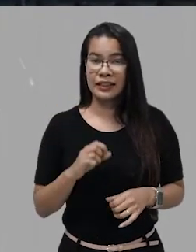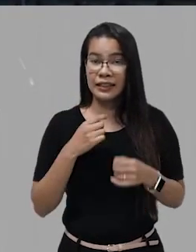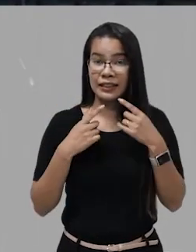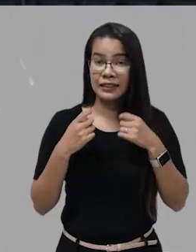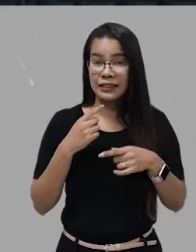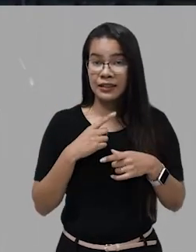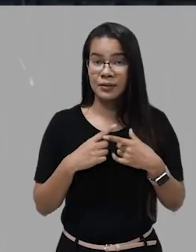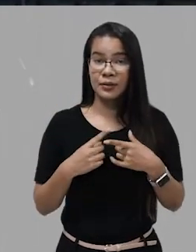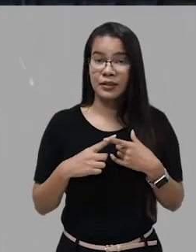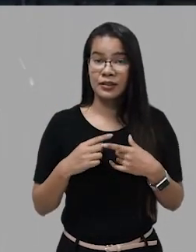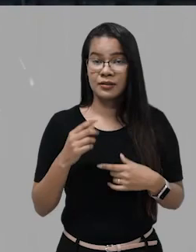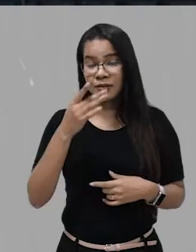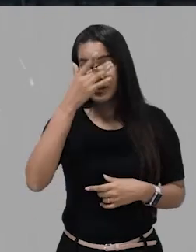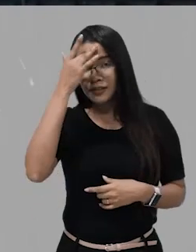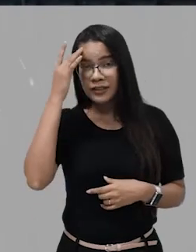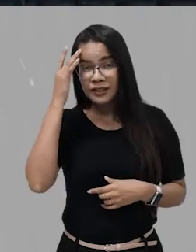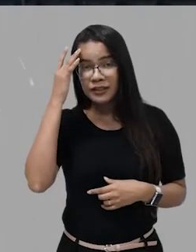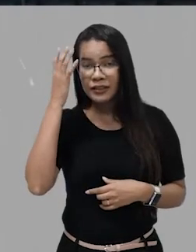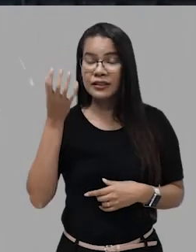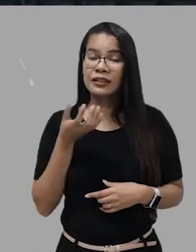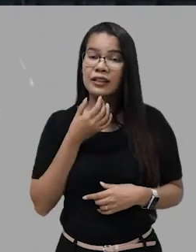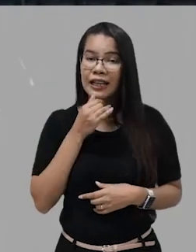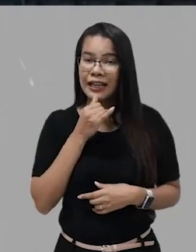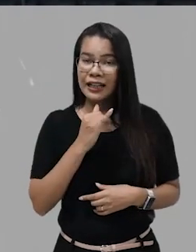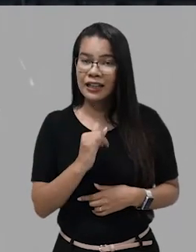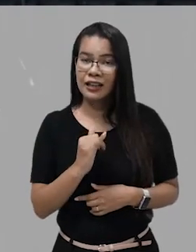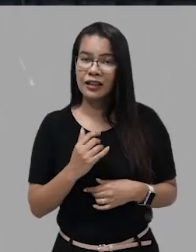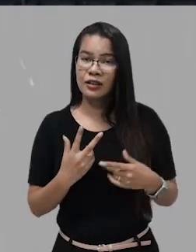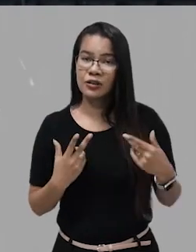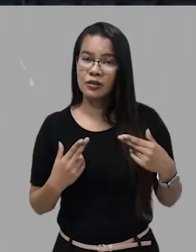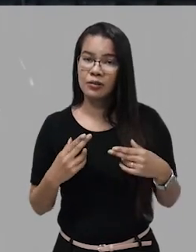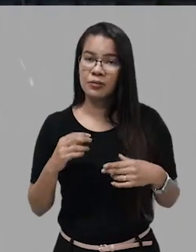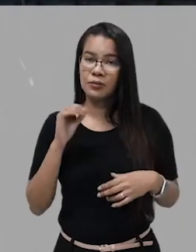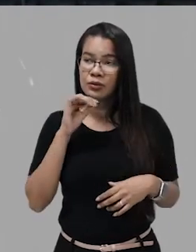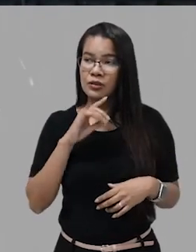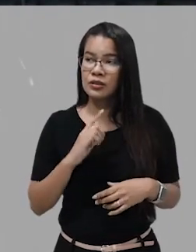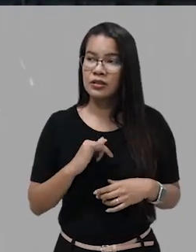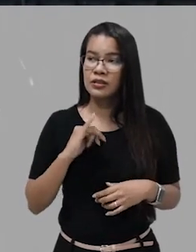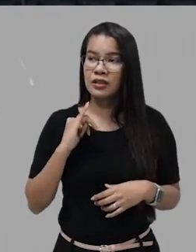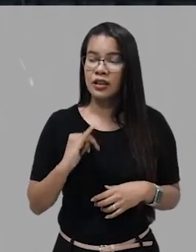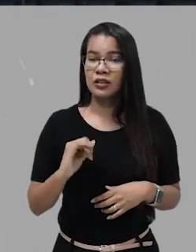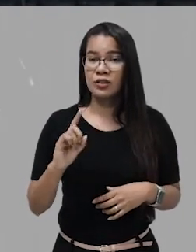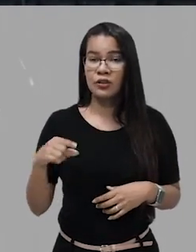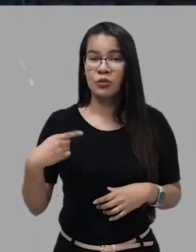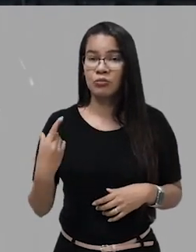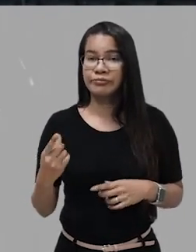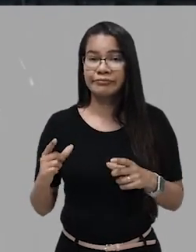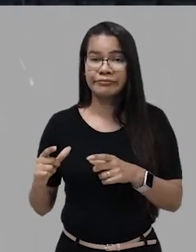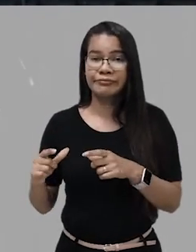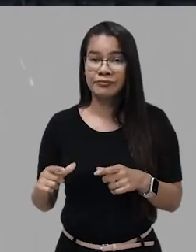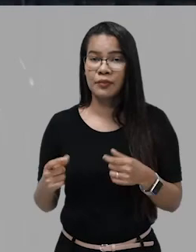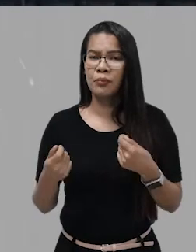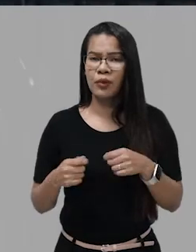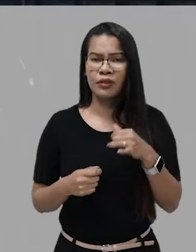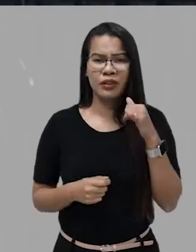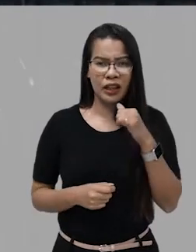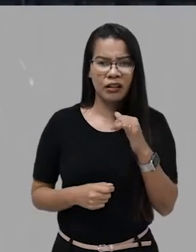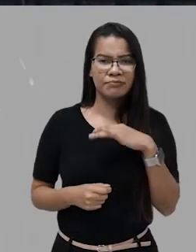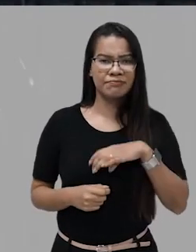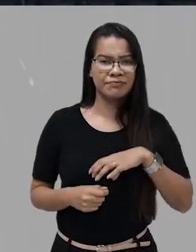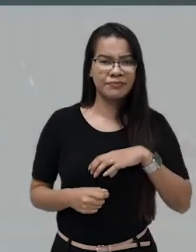querem pronunciar da forma como é pronunciado no outro local, né? Podem pronunciar na forma portuguesada que não tem problema nenhum.